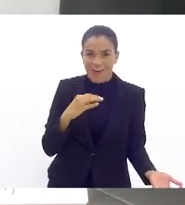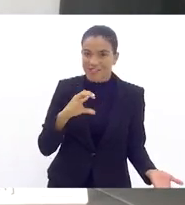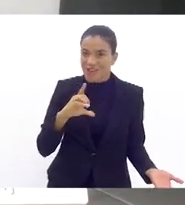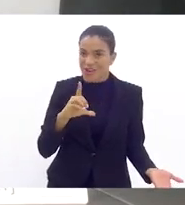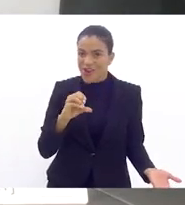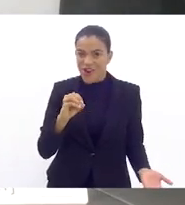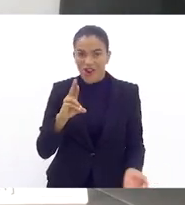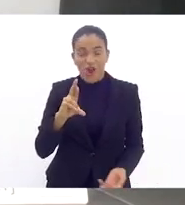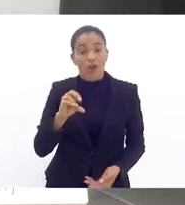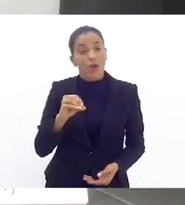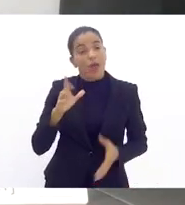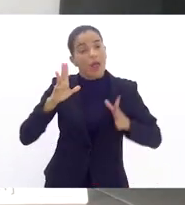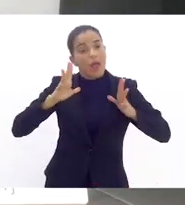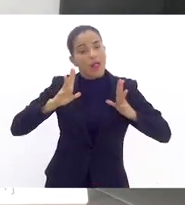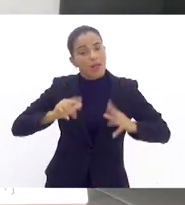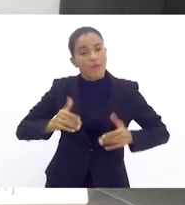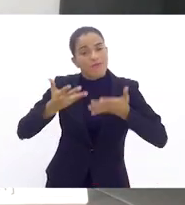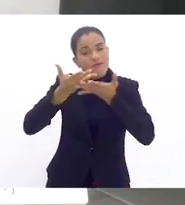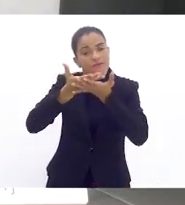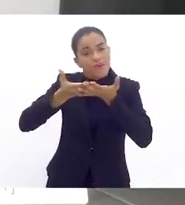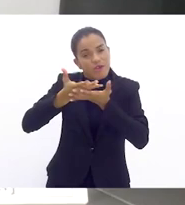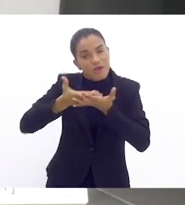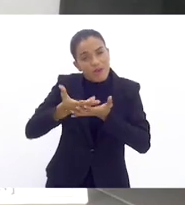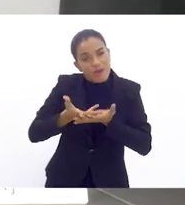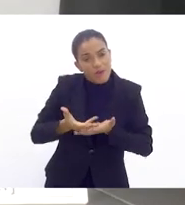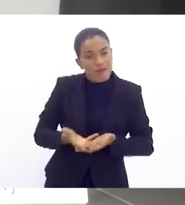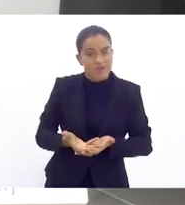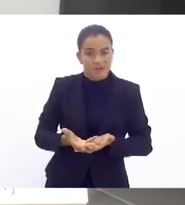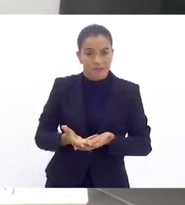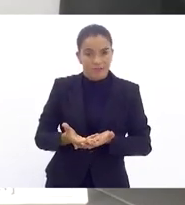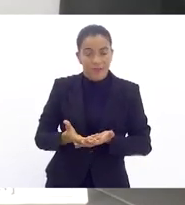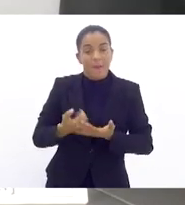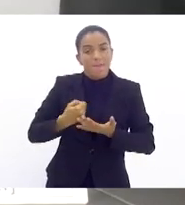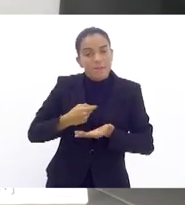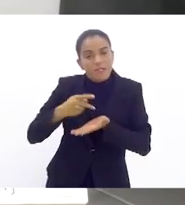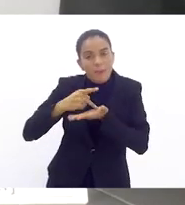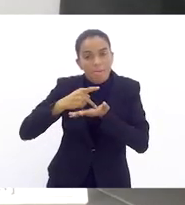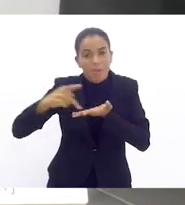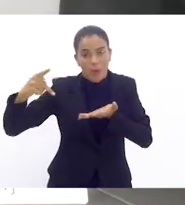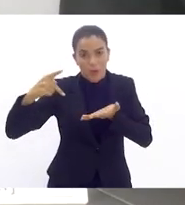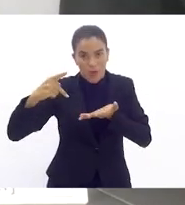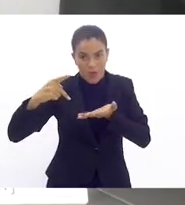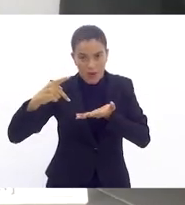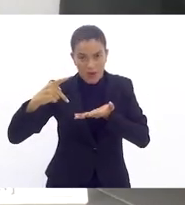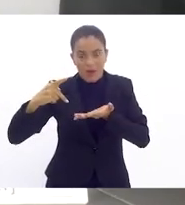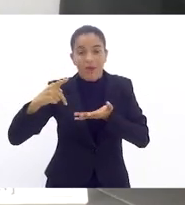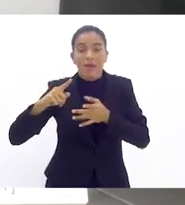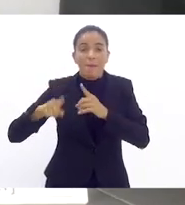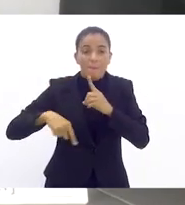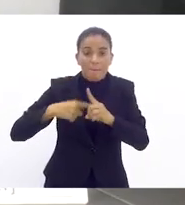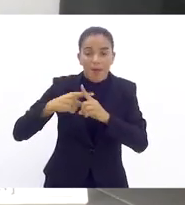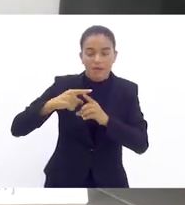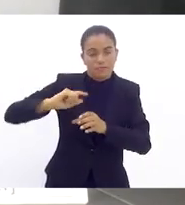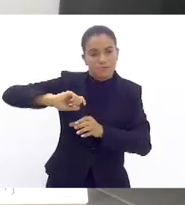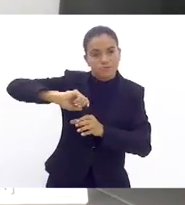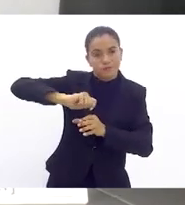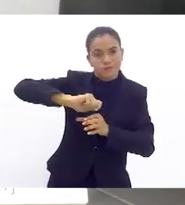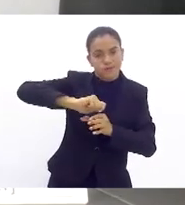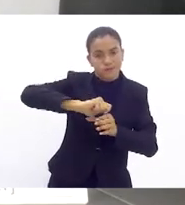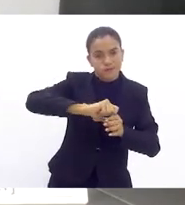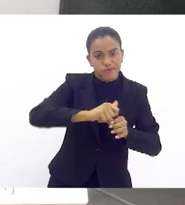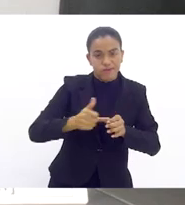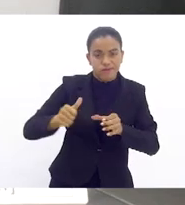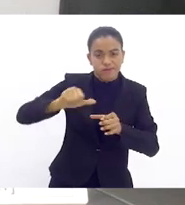purificada na fonte, por filtração, por processos físicos, né? Já, ela tem que ser pura na fonte e ela é engarrafada por processos que